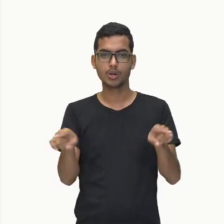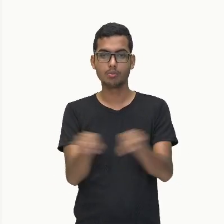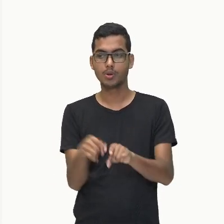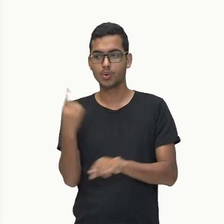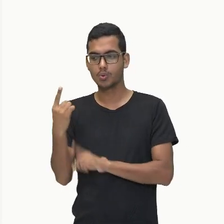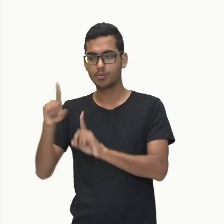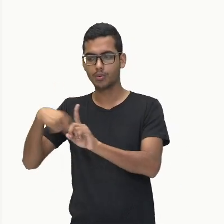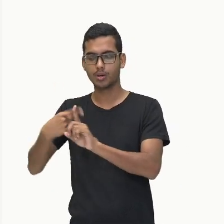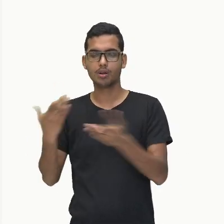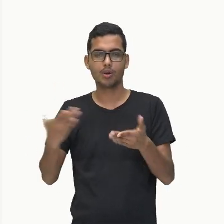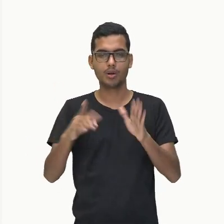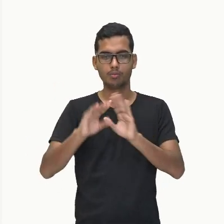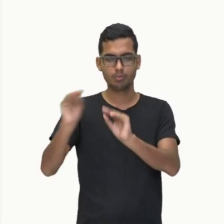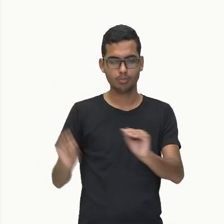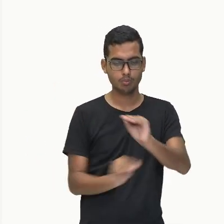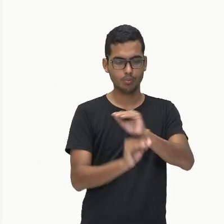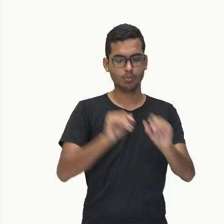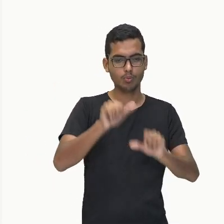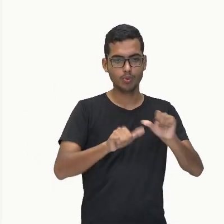ó.